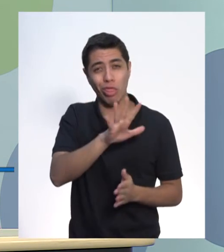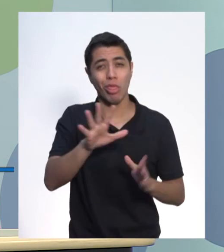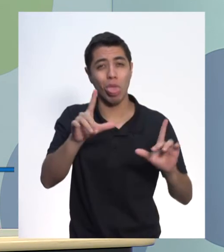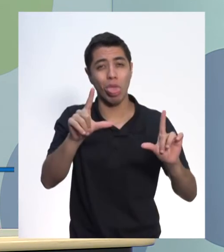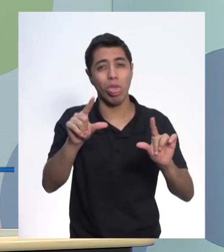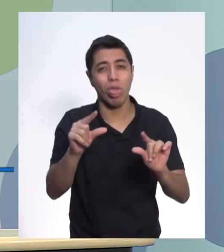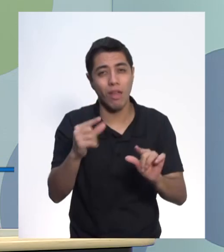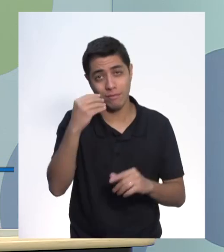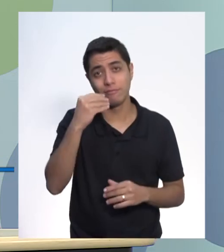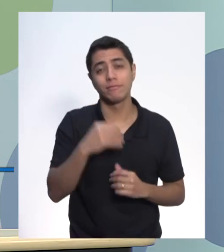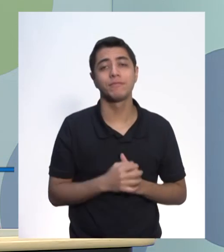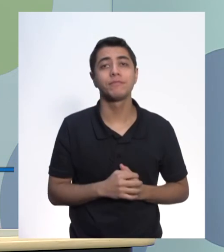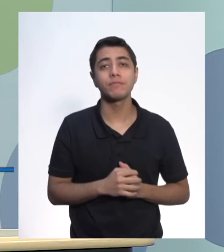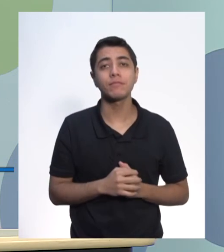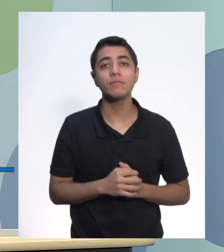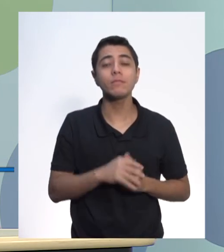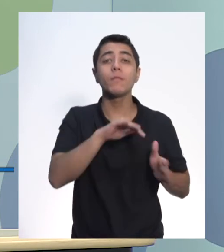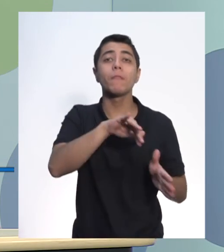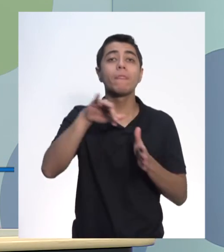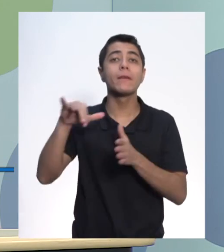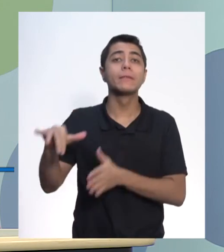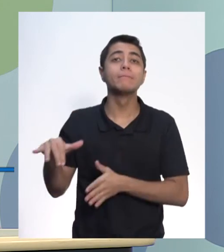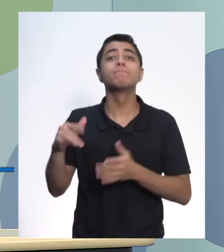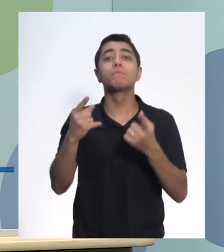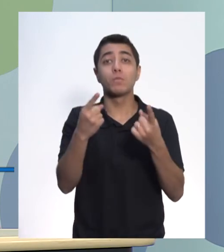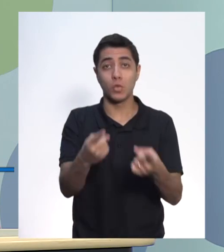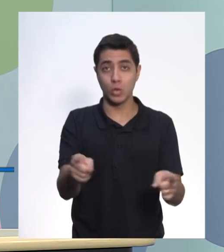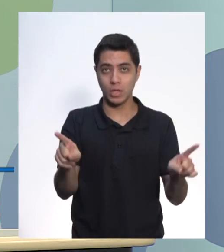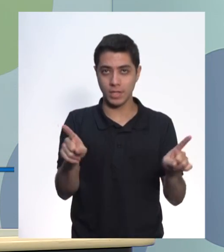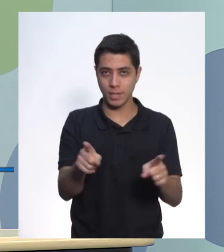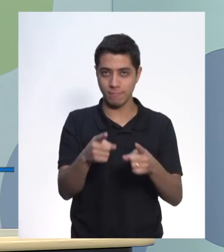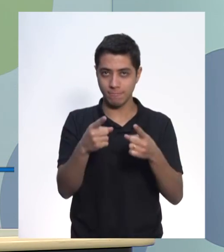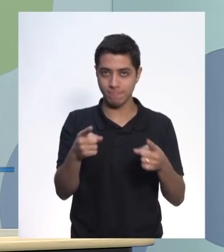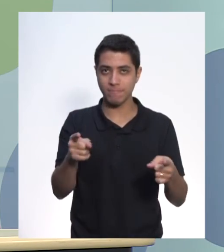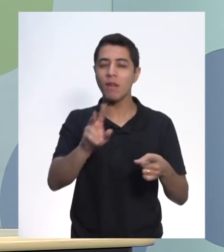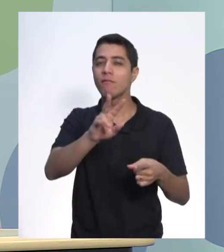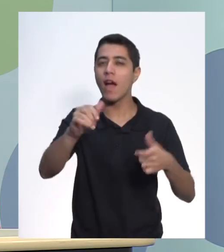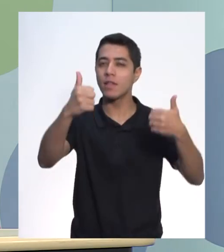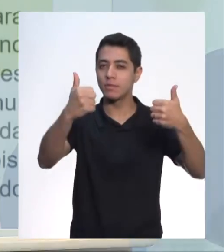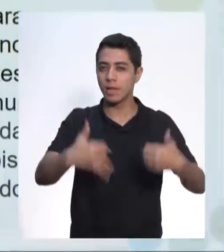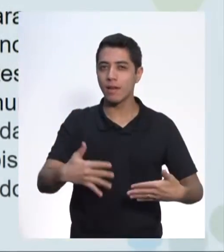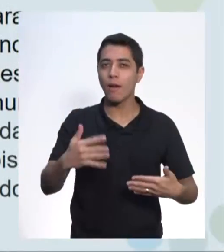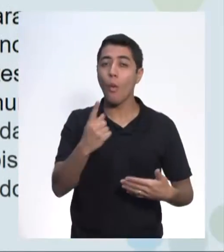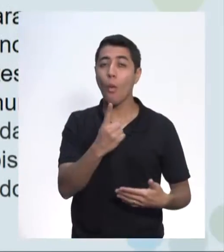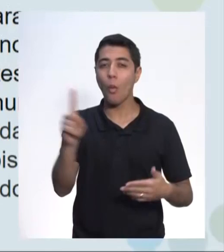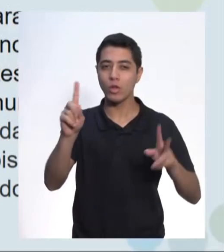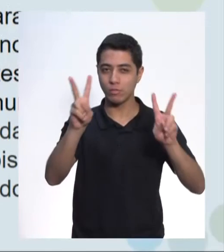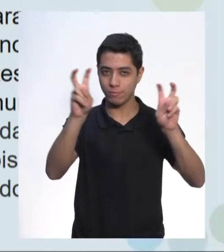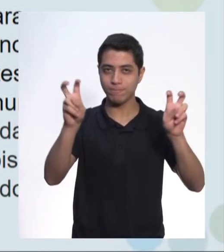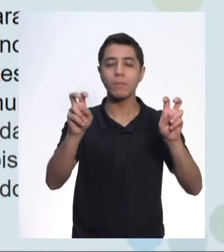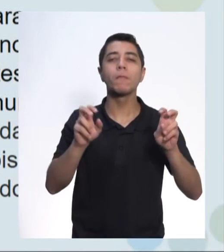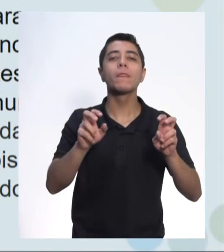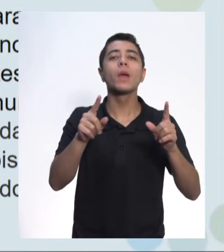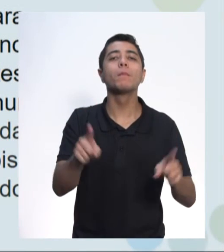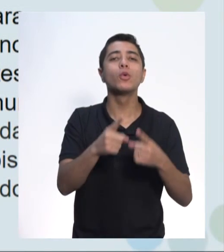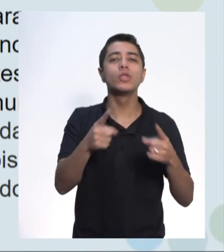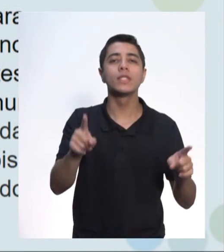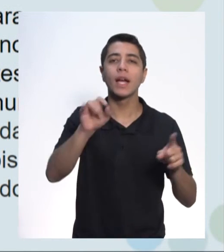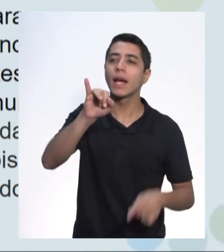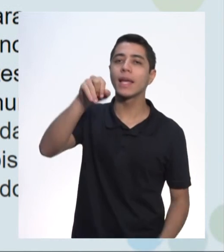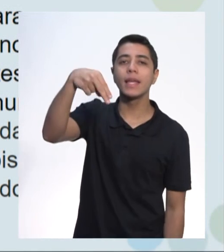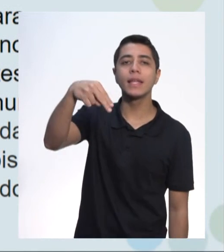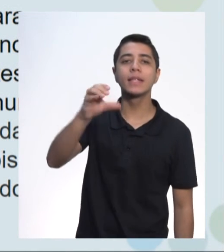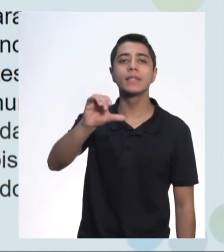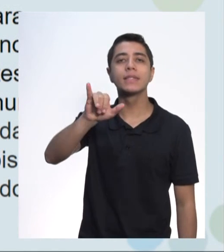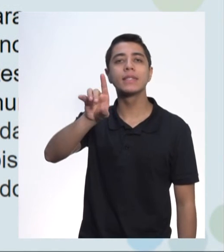E a questão da música, que é o tópico final que a gente vai abordar, né? Música incidental. É aquela música de fundo, na verdade, que